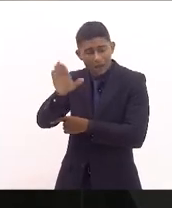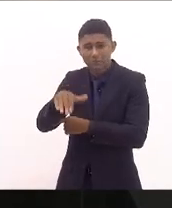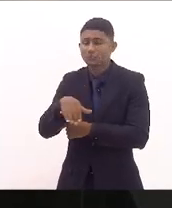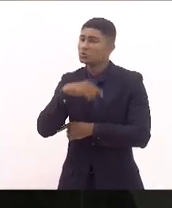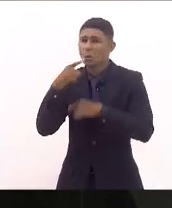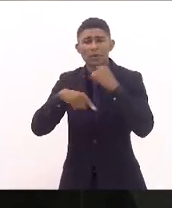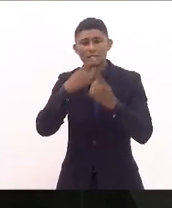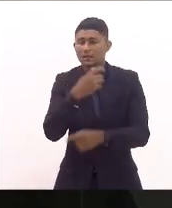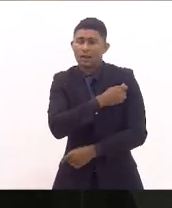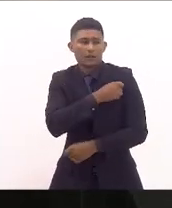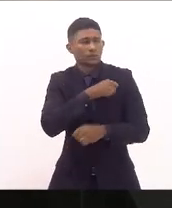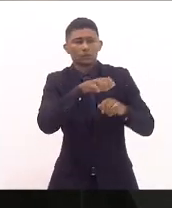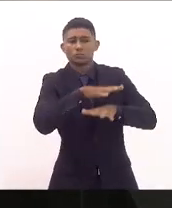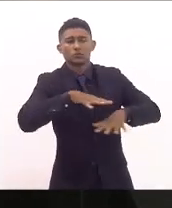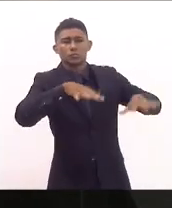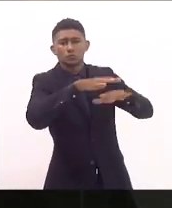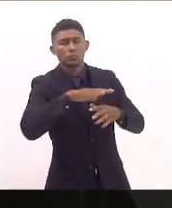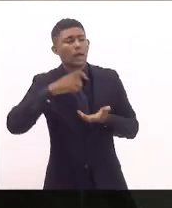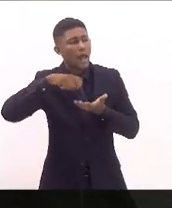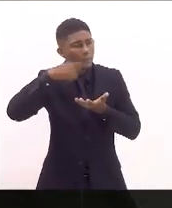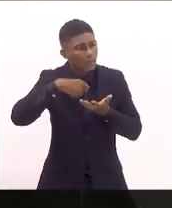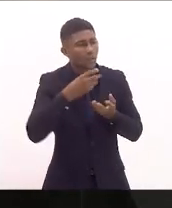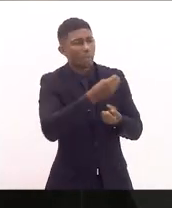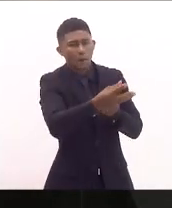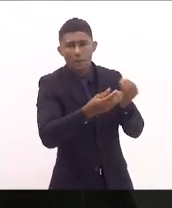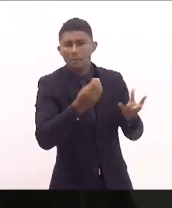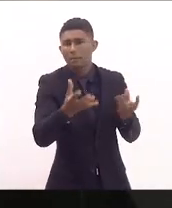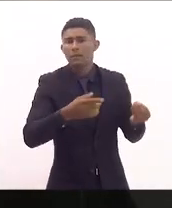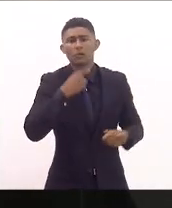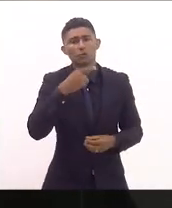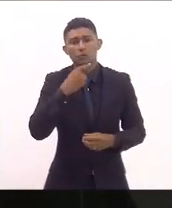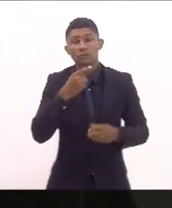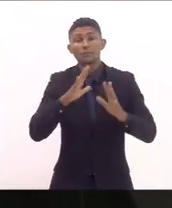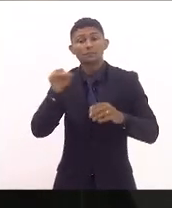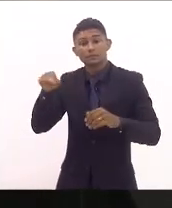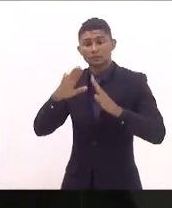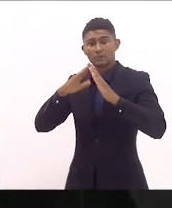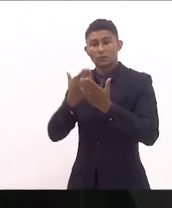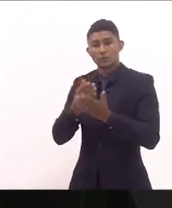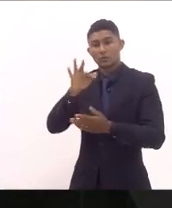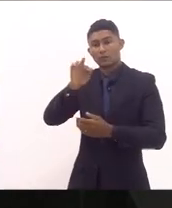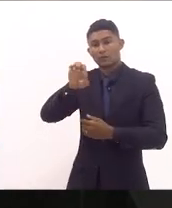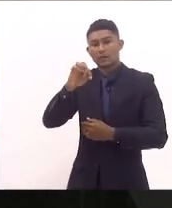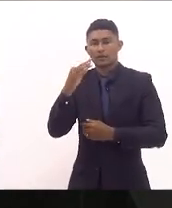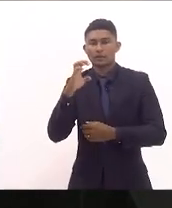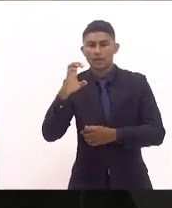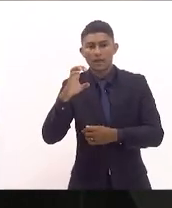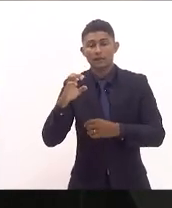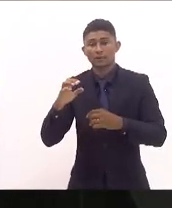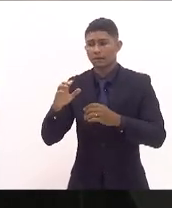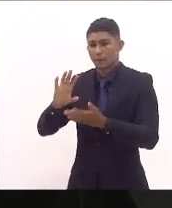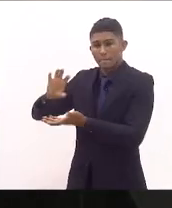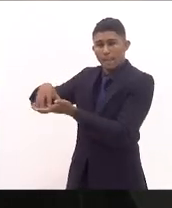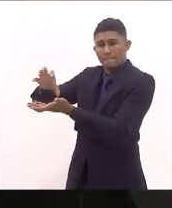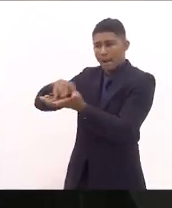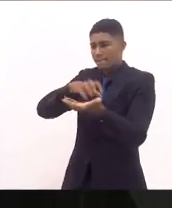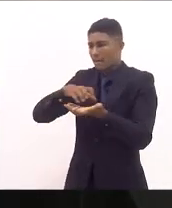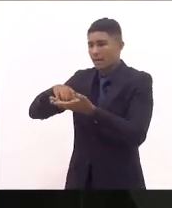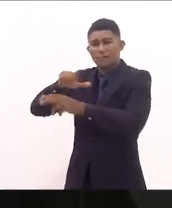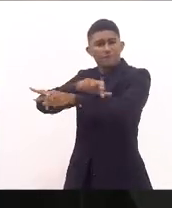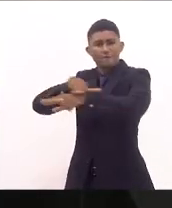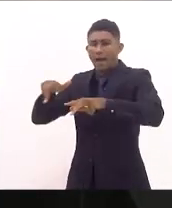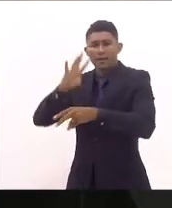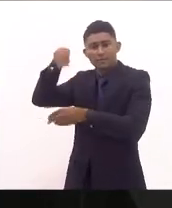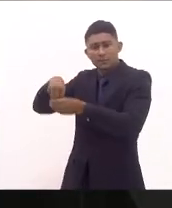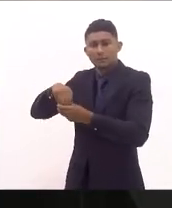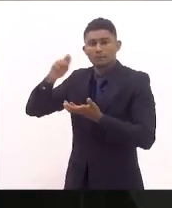adequada todos os alunos mas tem alimentação agora na FAETEC várias unidades estão ficando assim alimentação e